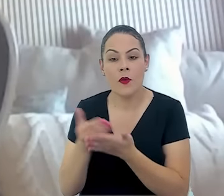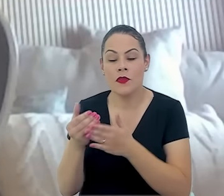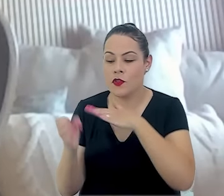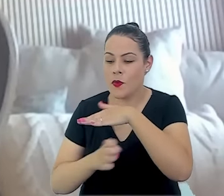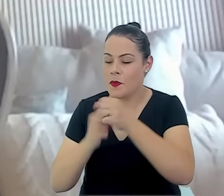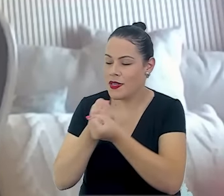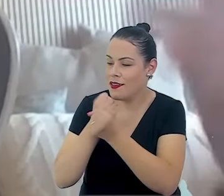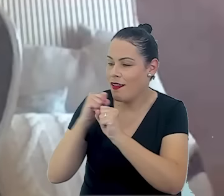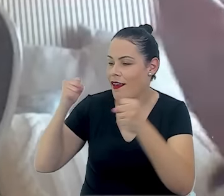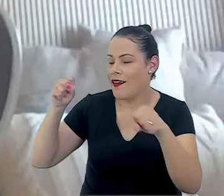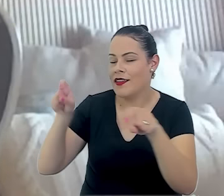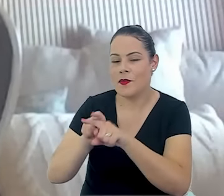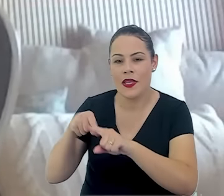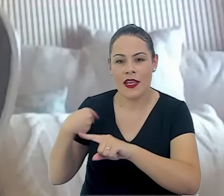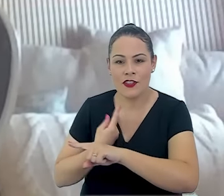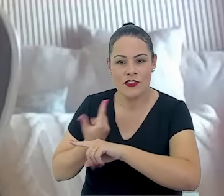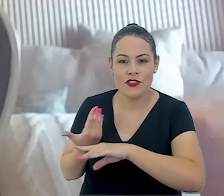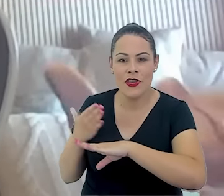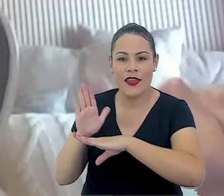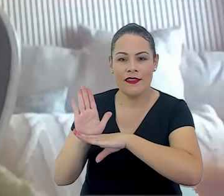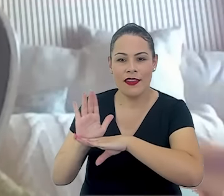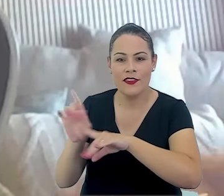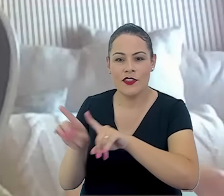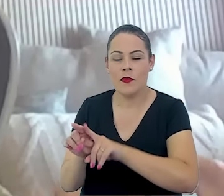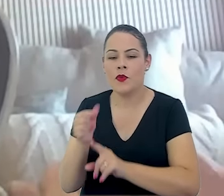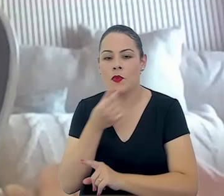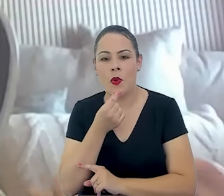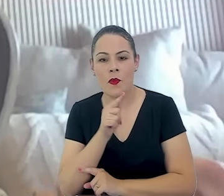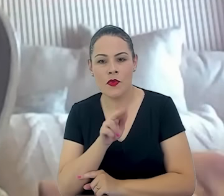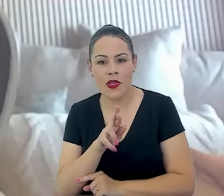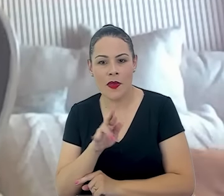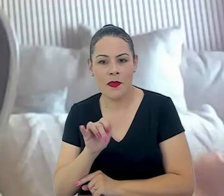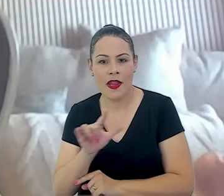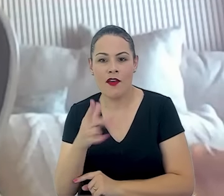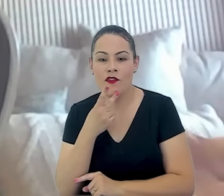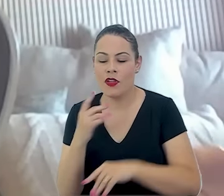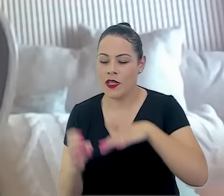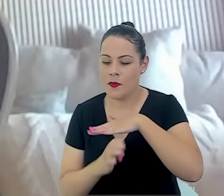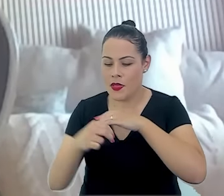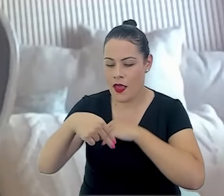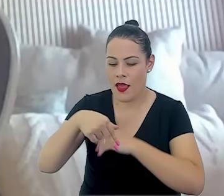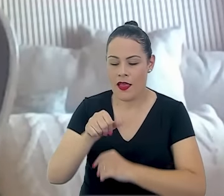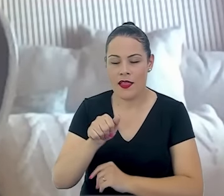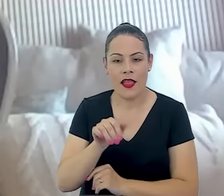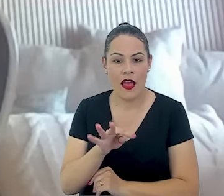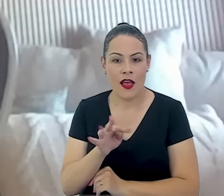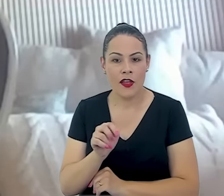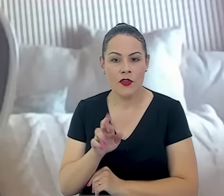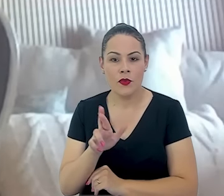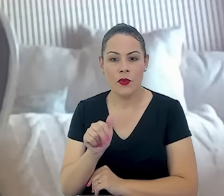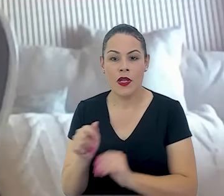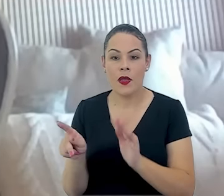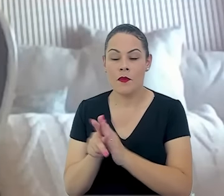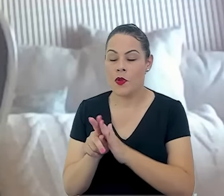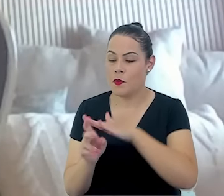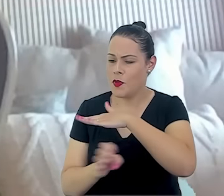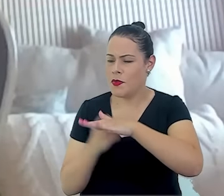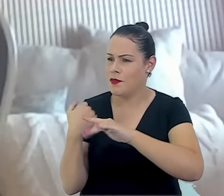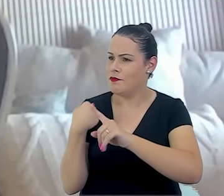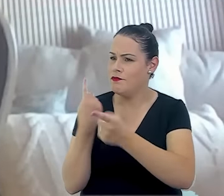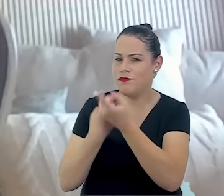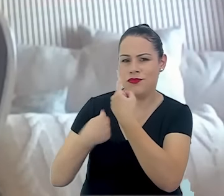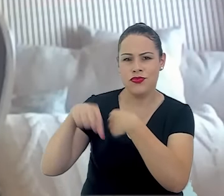a super grande empresa, a gente falou, alguém aqui. O Gabriel acabou de falar de Natura, por exemplo, das grandes empresas brasileiras que já